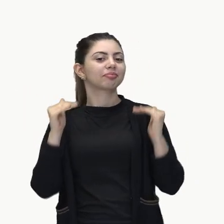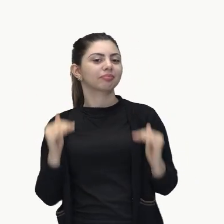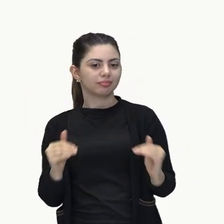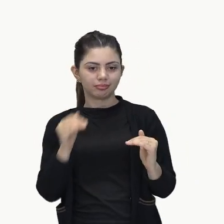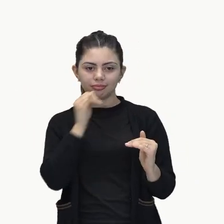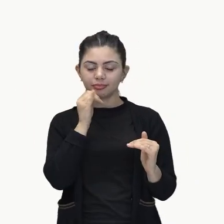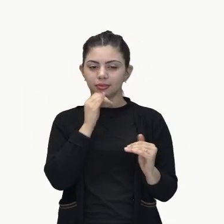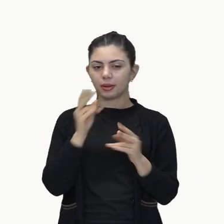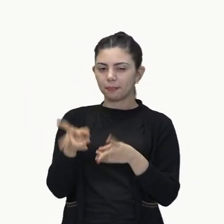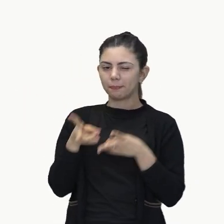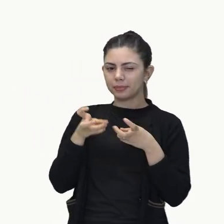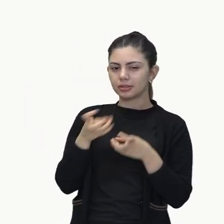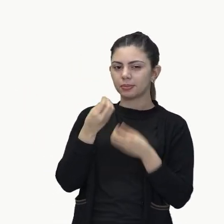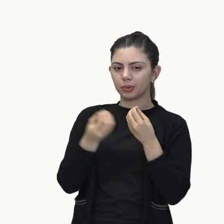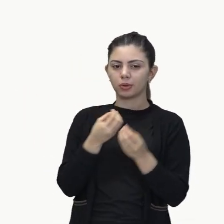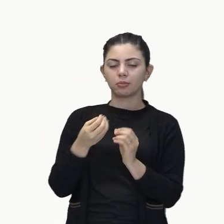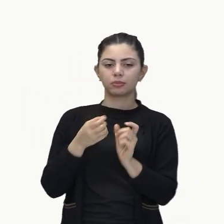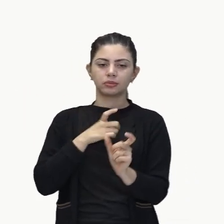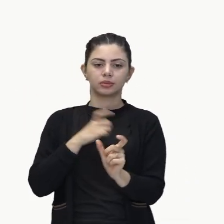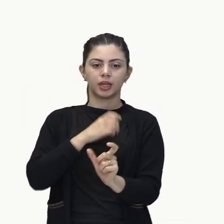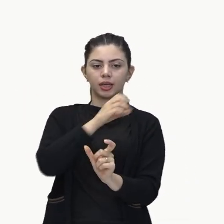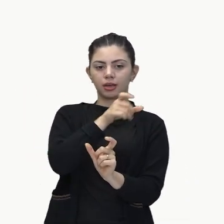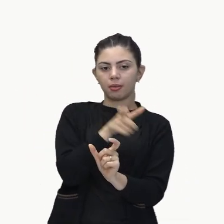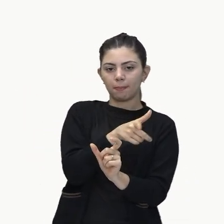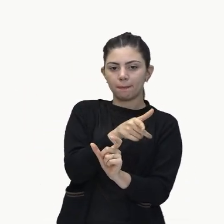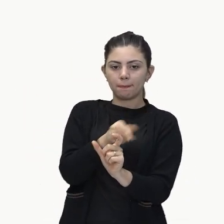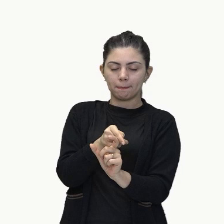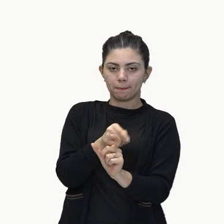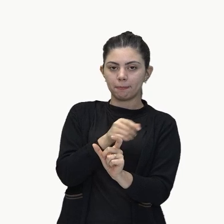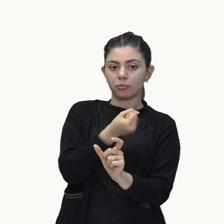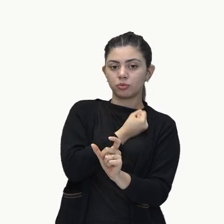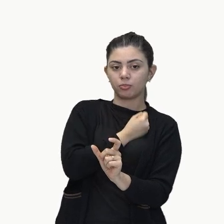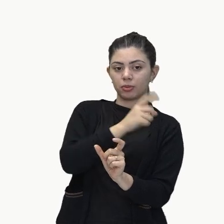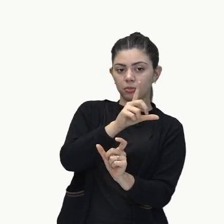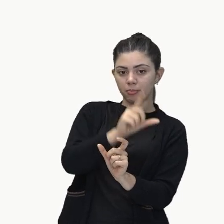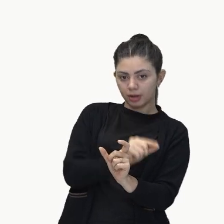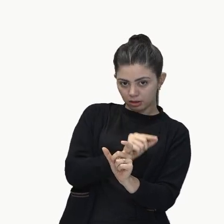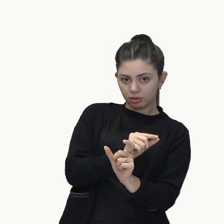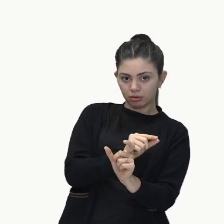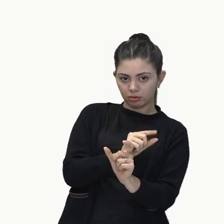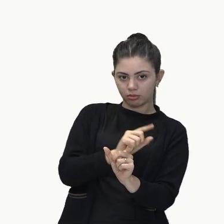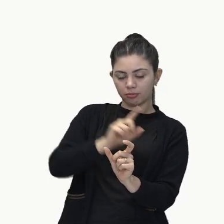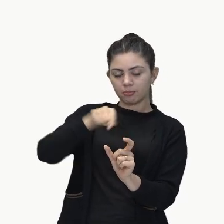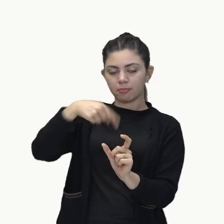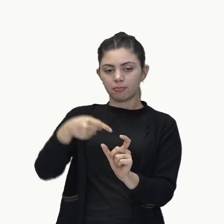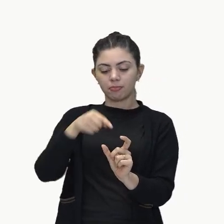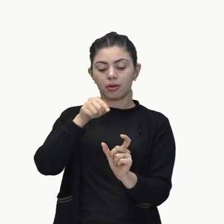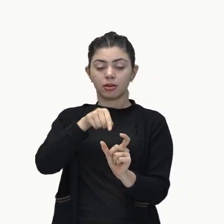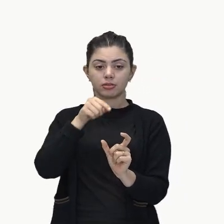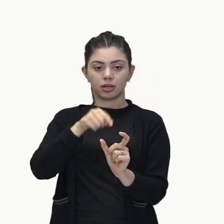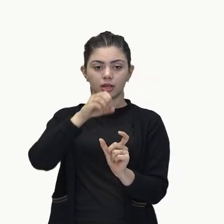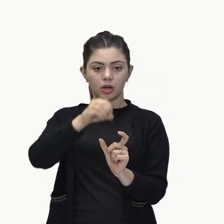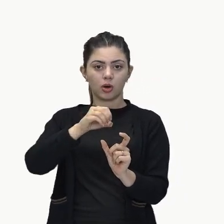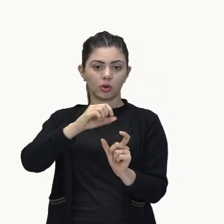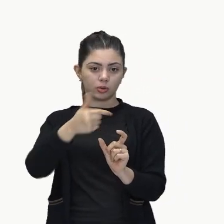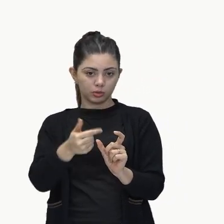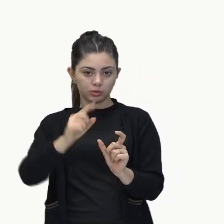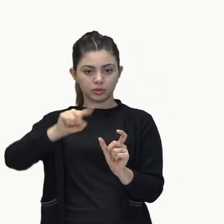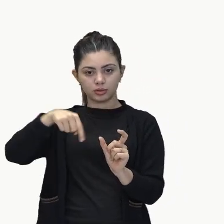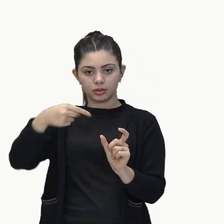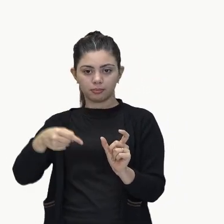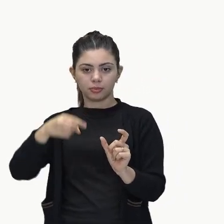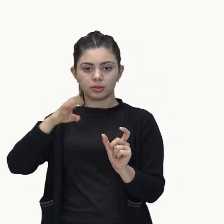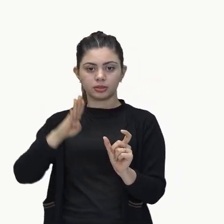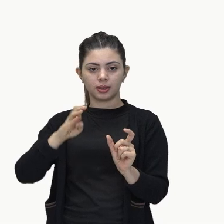menor radical, metóxi, por causa do oxigênio, e o nome do anel aromático, benzeno. Se